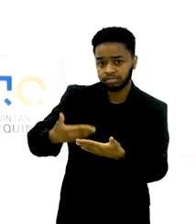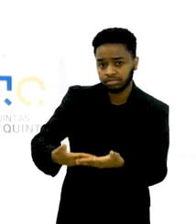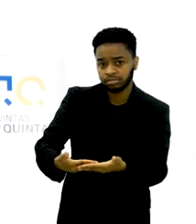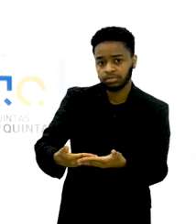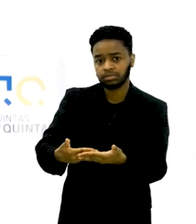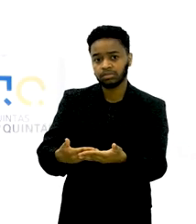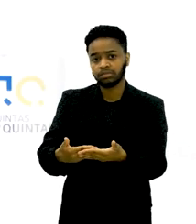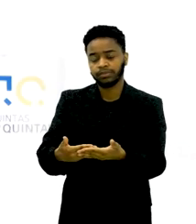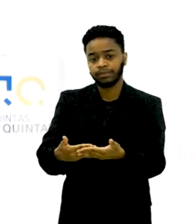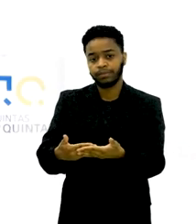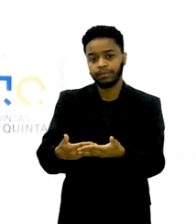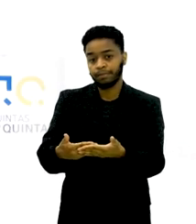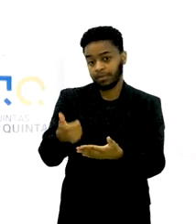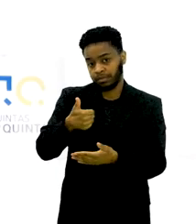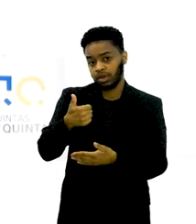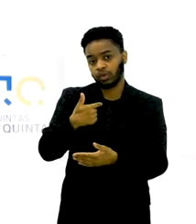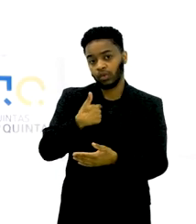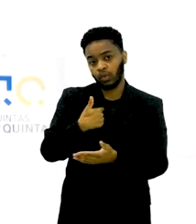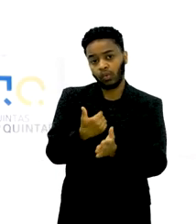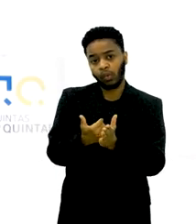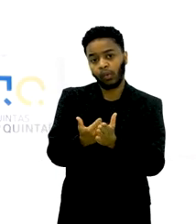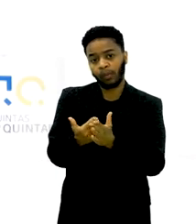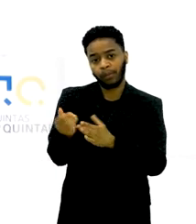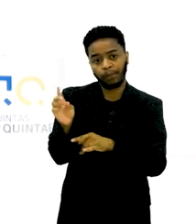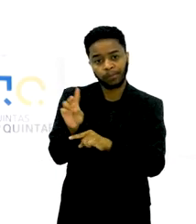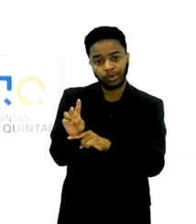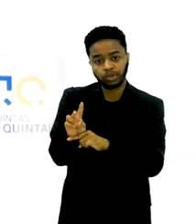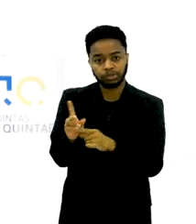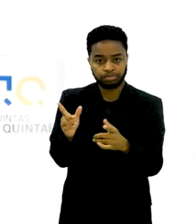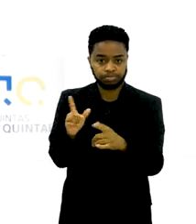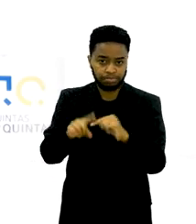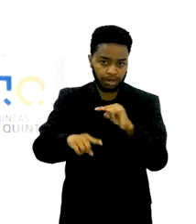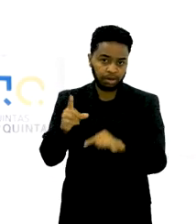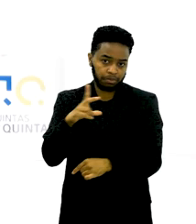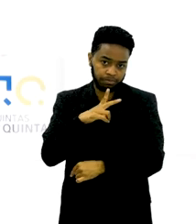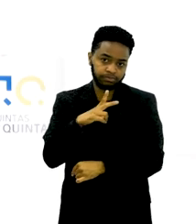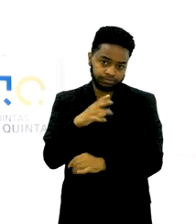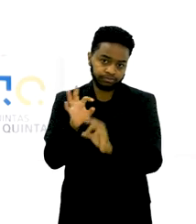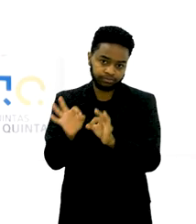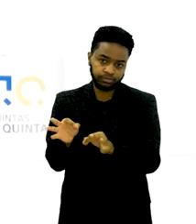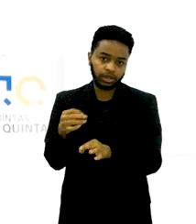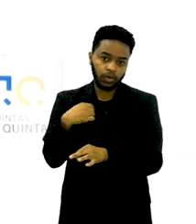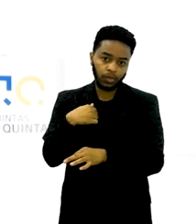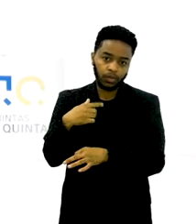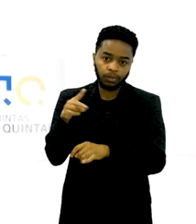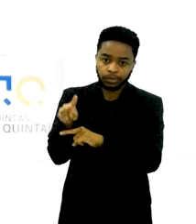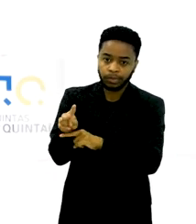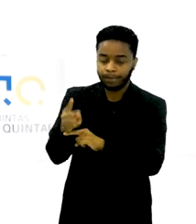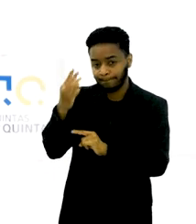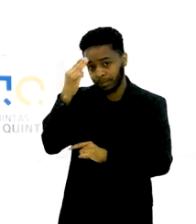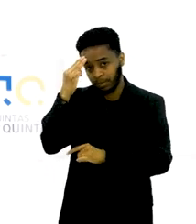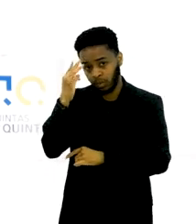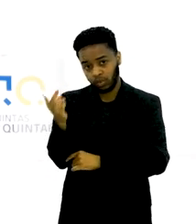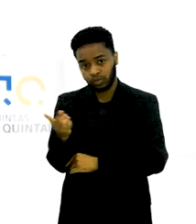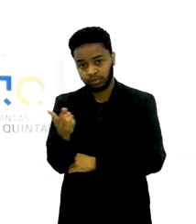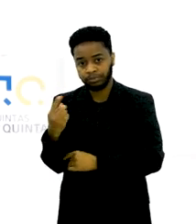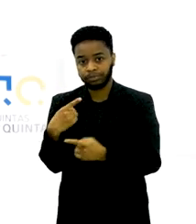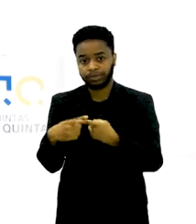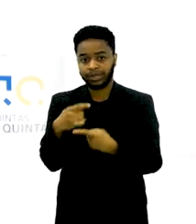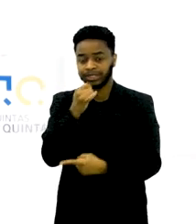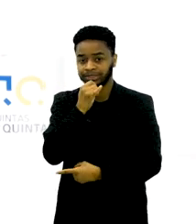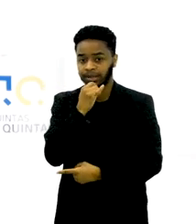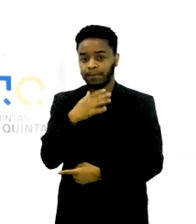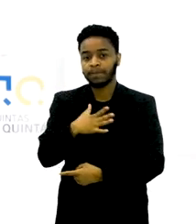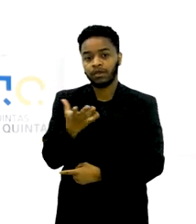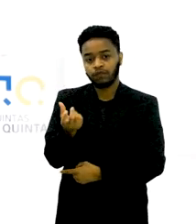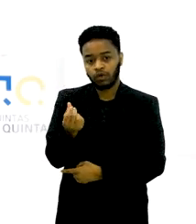tempo eh primeiro eu comecei a preservar o que era pessoal né memória dos dois da minha avó por exemplo